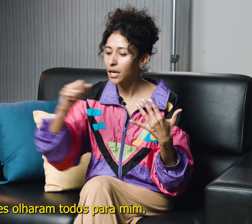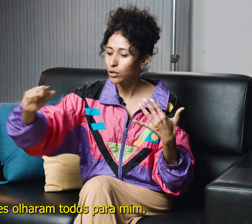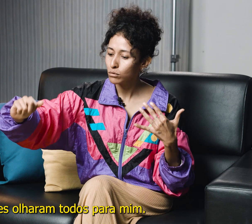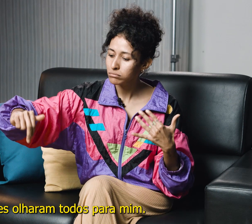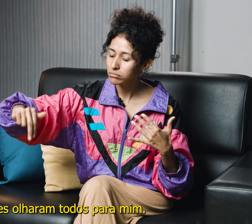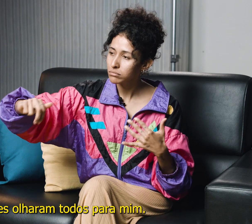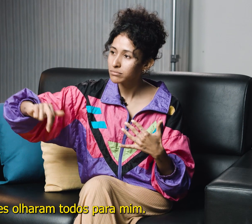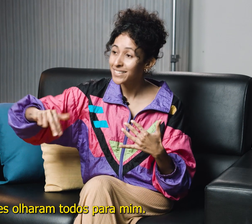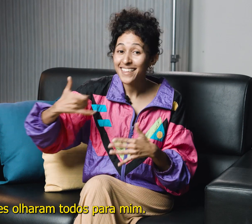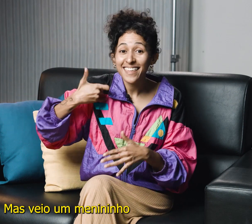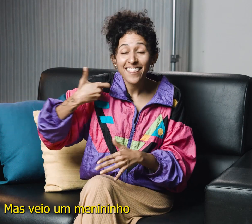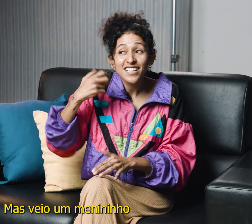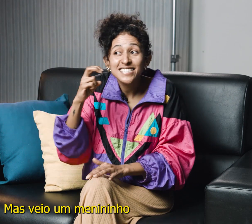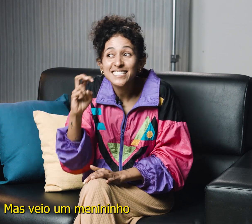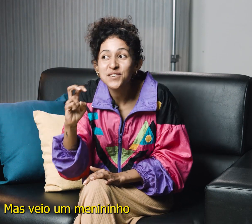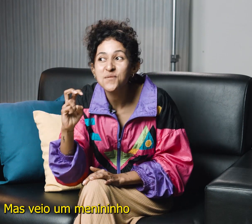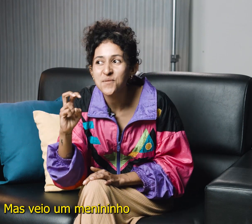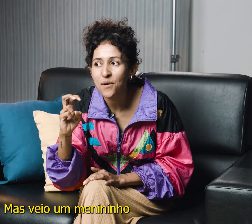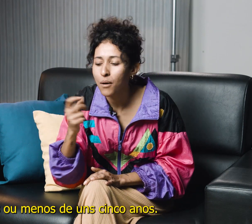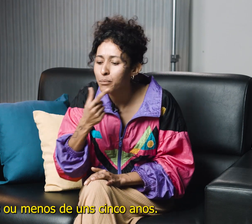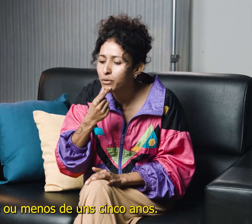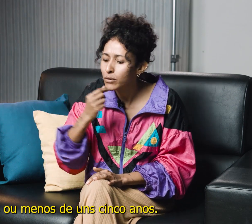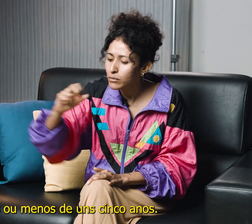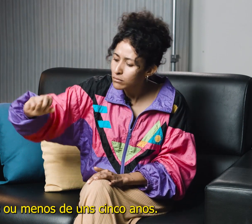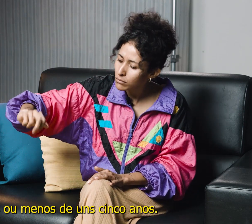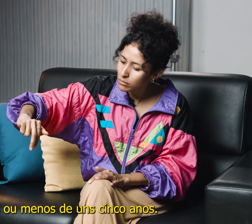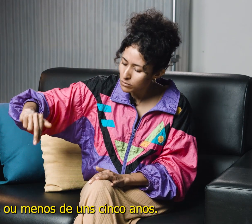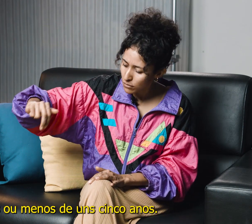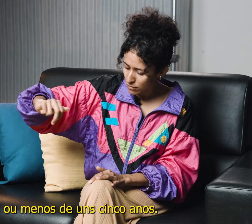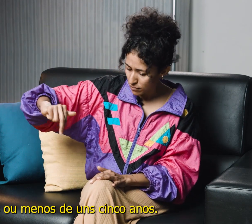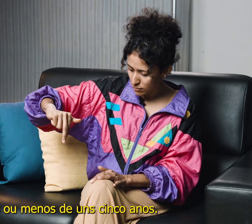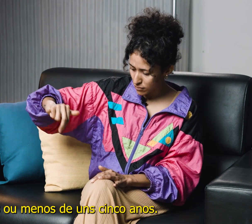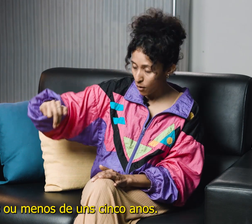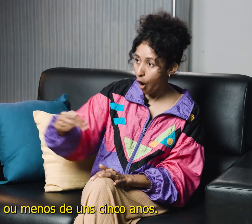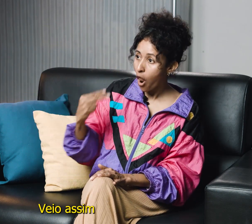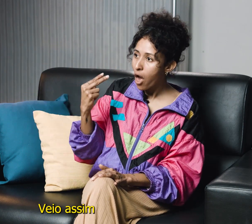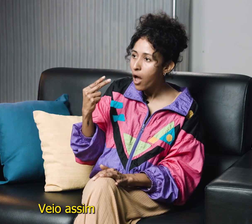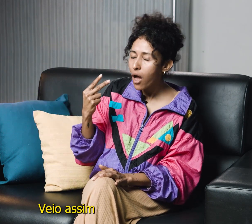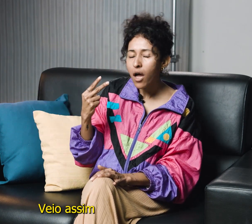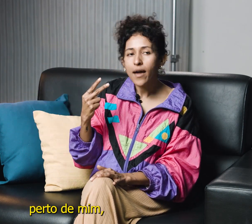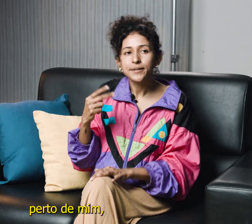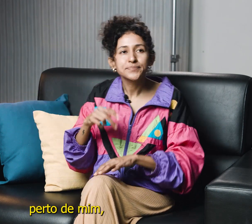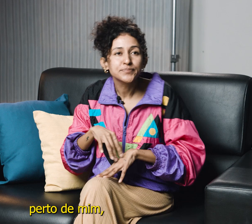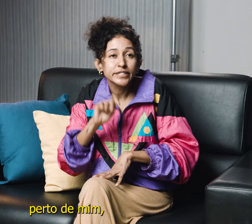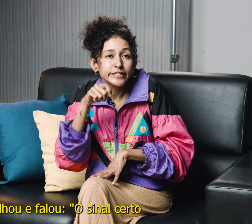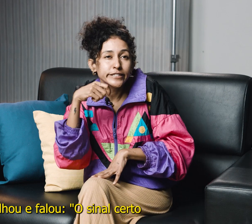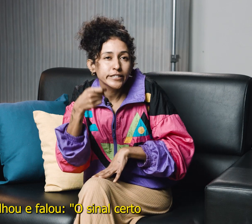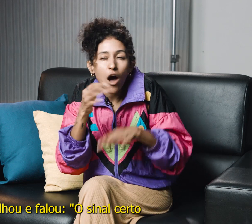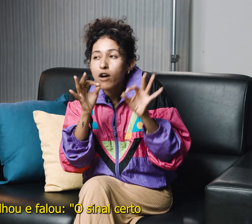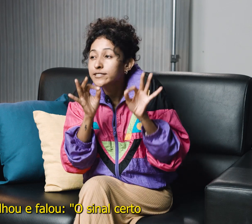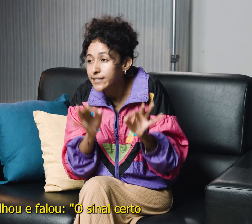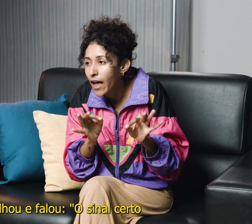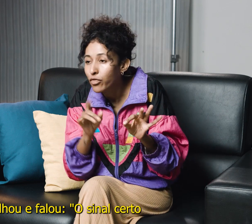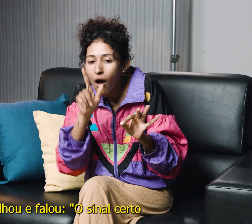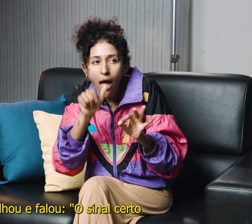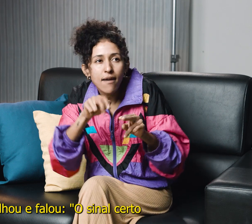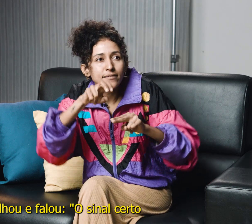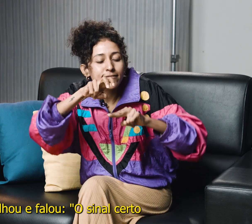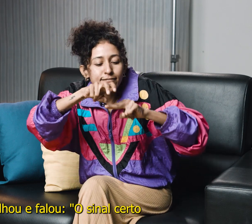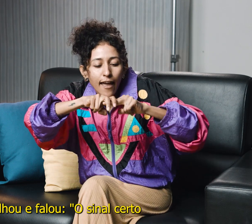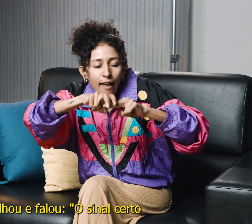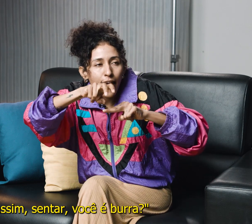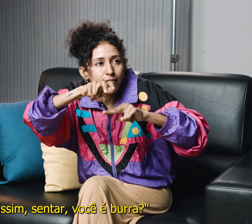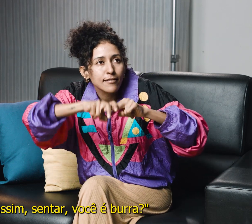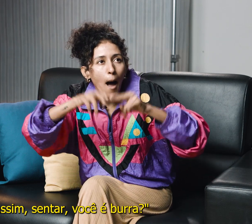consegui. Eles olharam todos para mim. Mas veio um menininho, mais ou menos com 5 anos, veio assim perto de mim, olhou e falou,